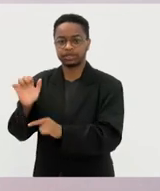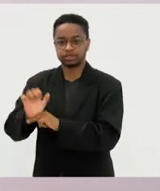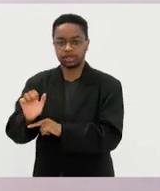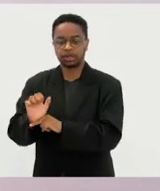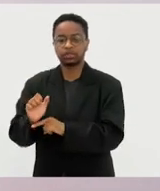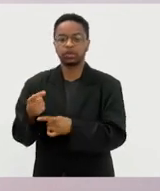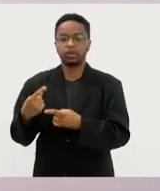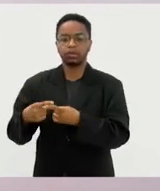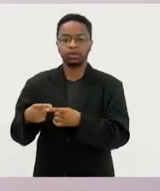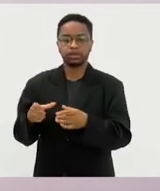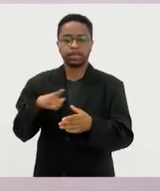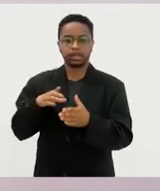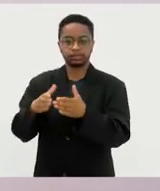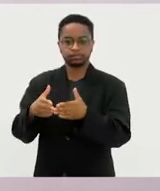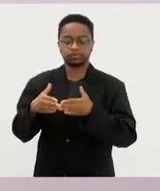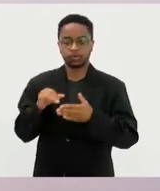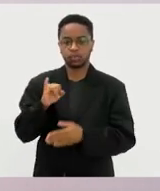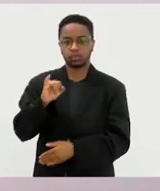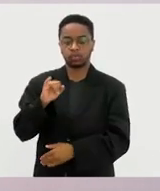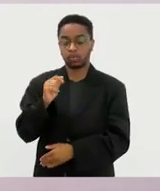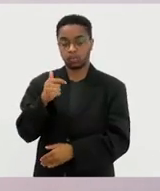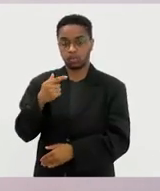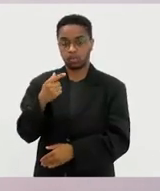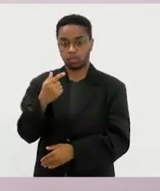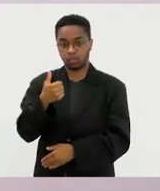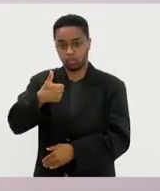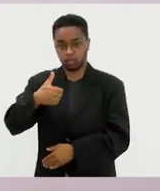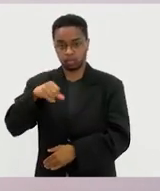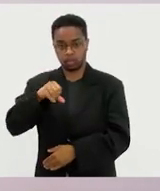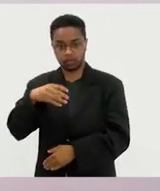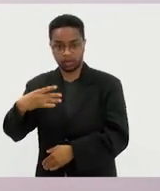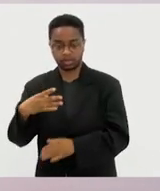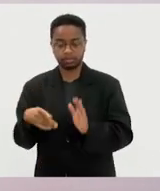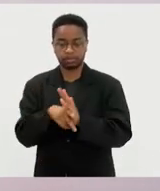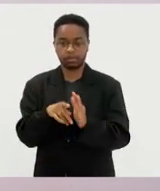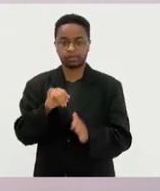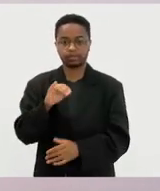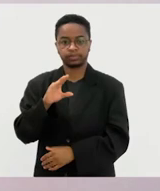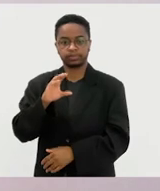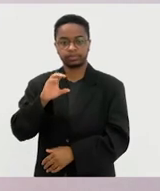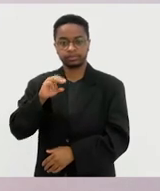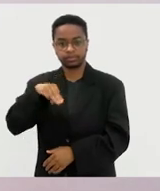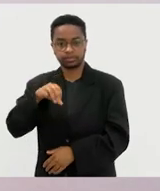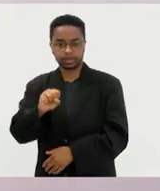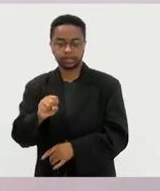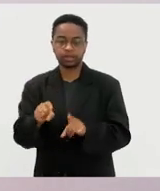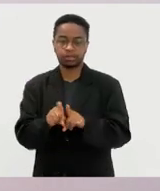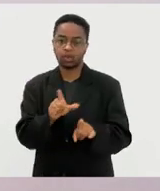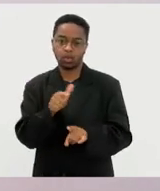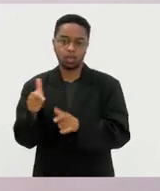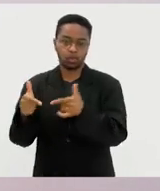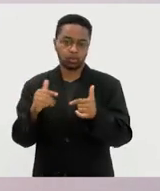LC 194 do ICMS. E demais receitas correntes também praticamente estável.